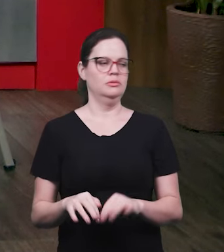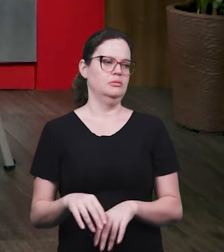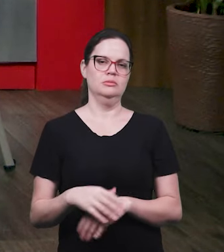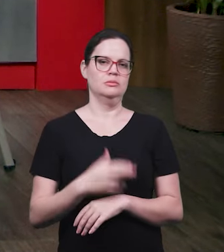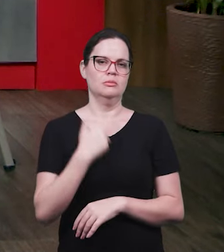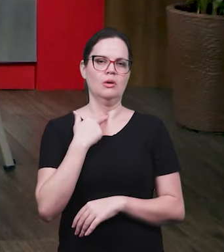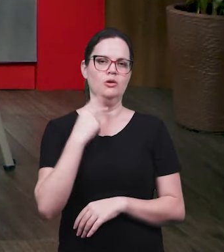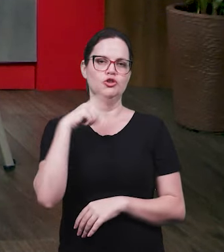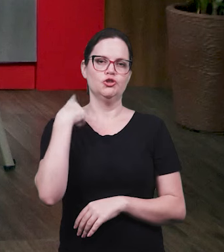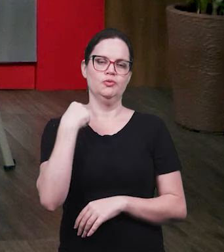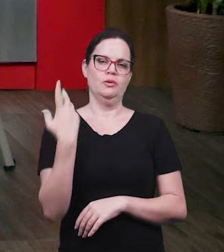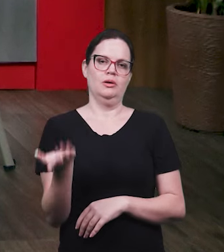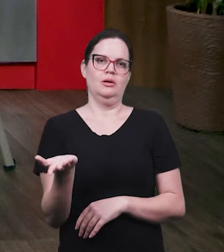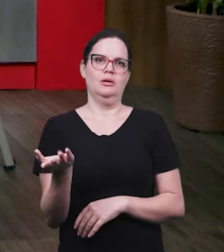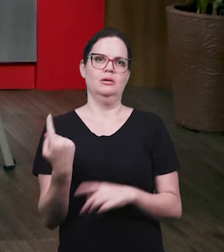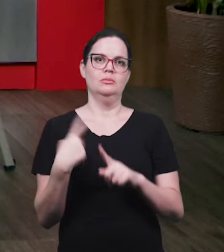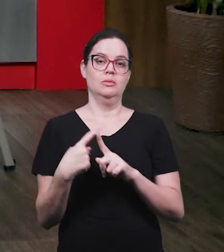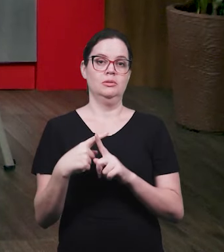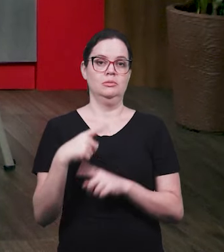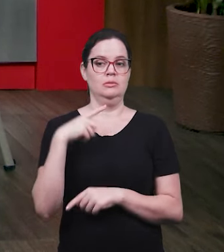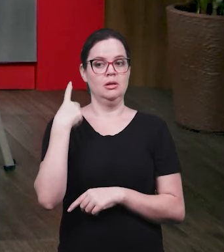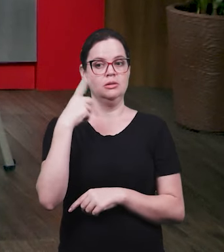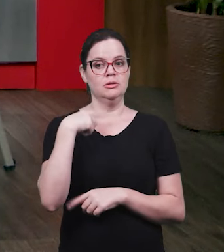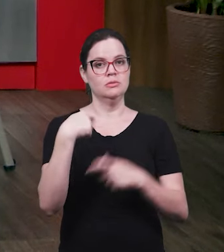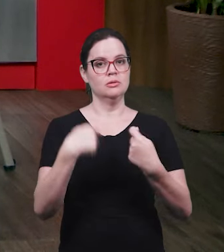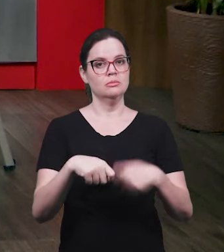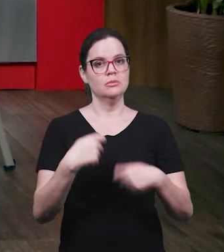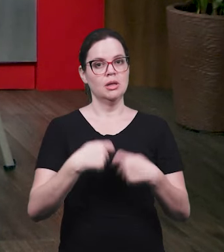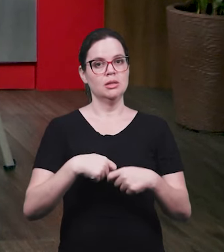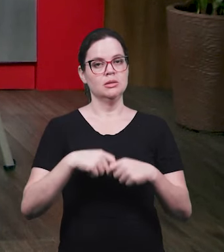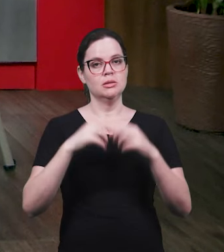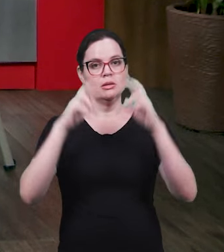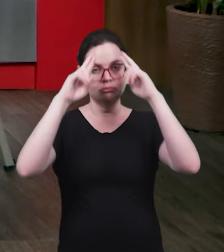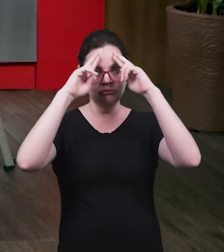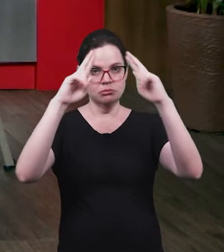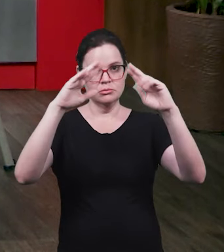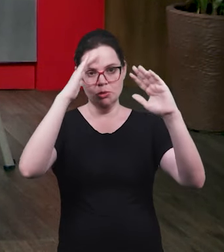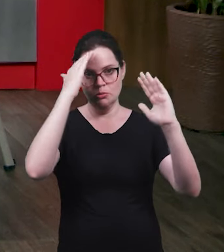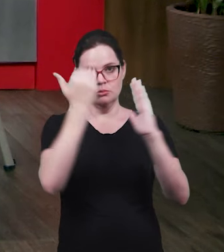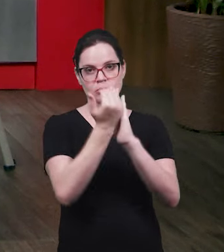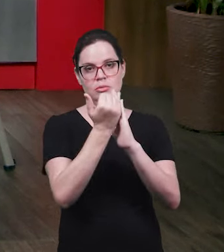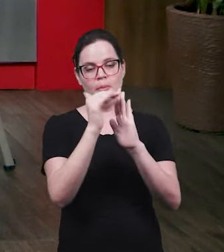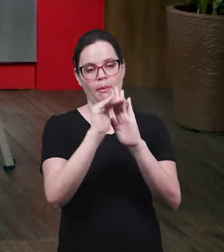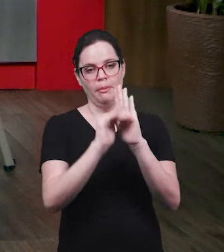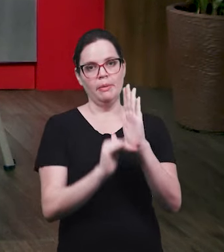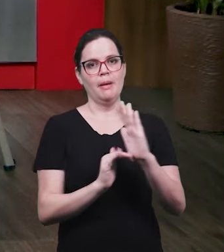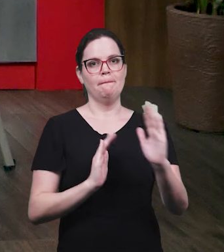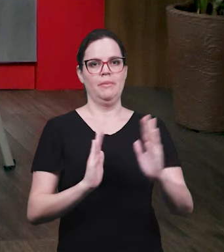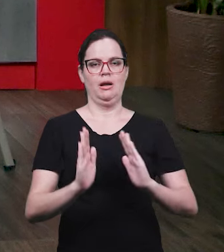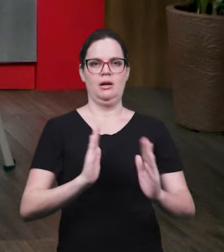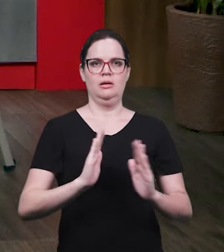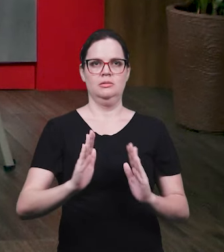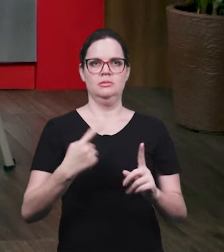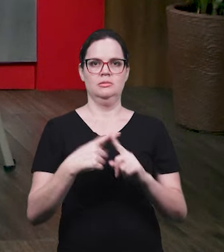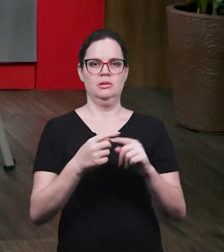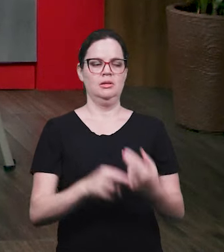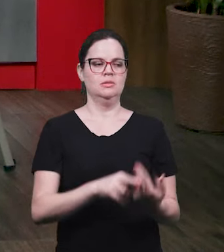ele precisa, digamos assim, o maior bem dele é o acompanhamento dos prazos. É uma